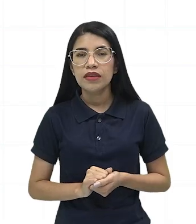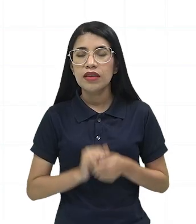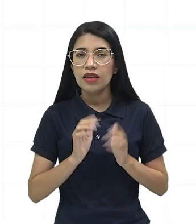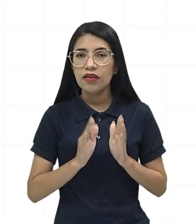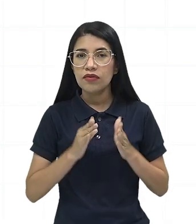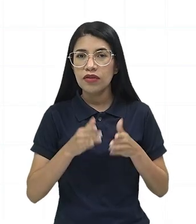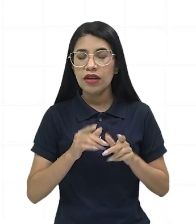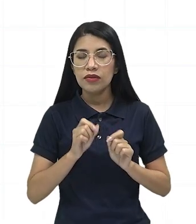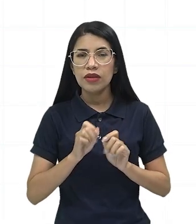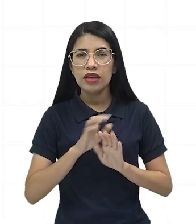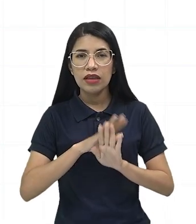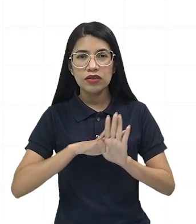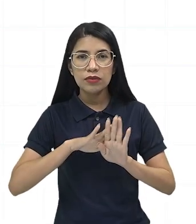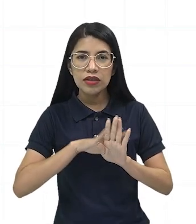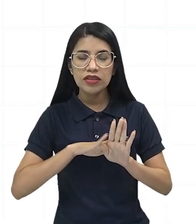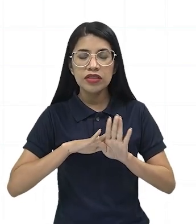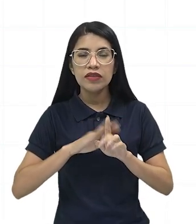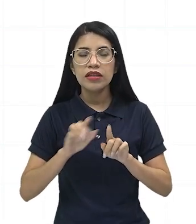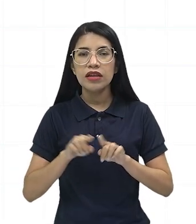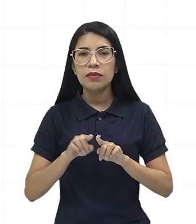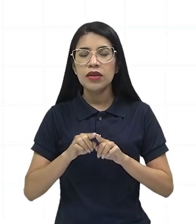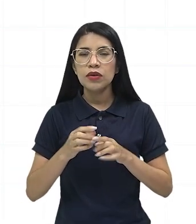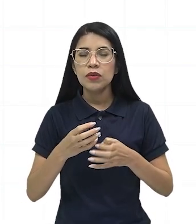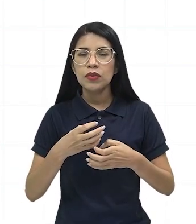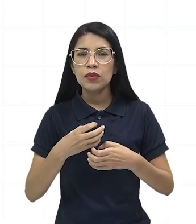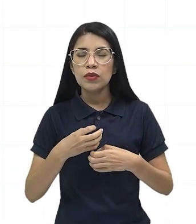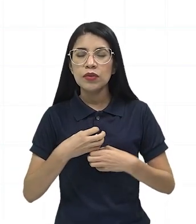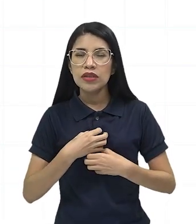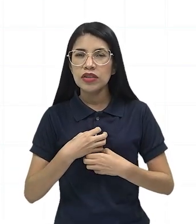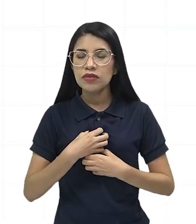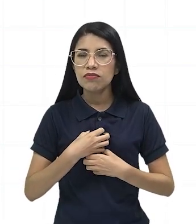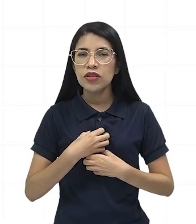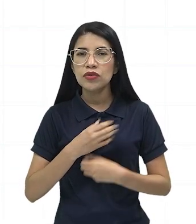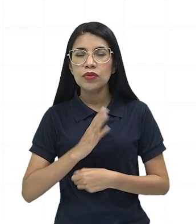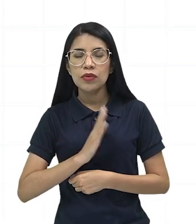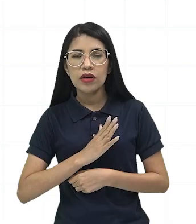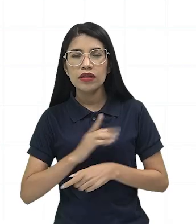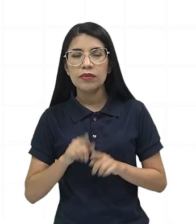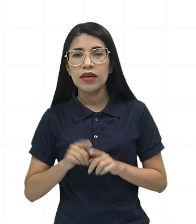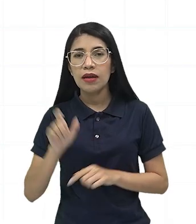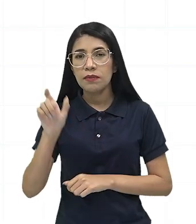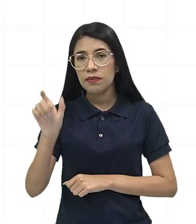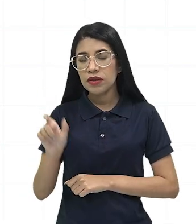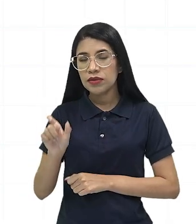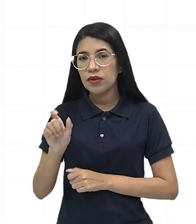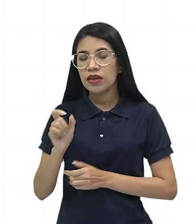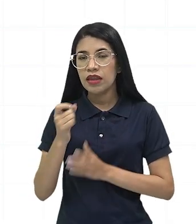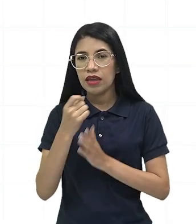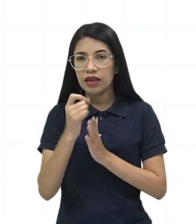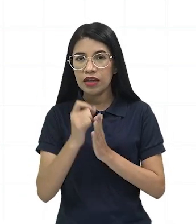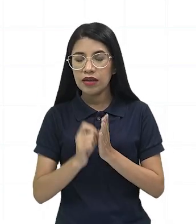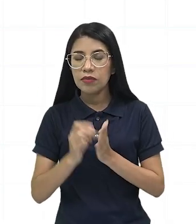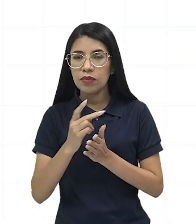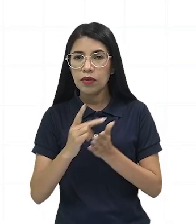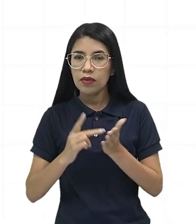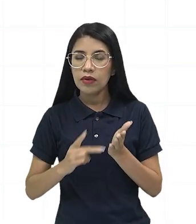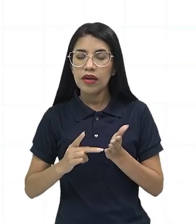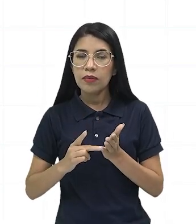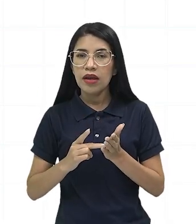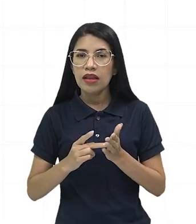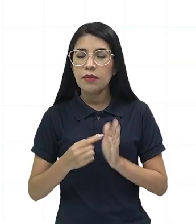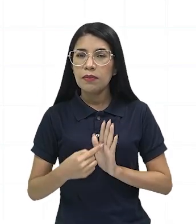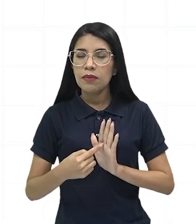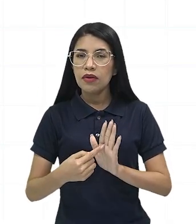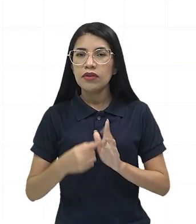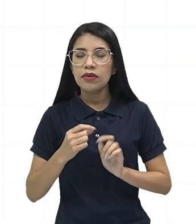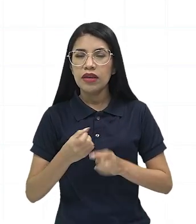centrados na subjetividade dos sentimentos da alma, ou seja, aquele que escreve o poema, ele quer expressar aquilo que está